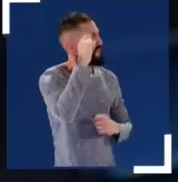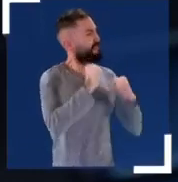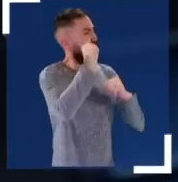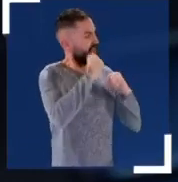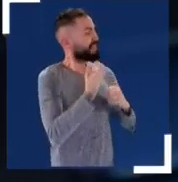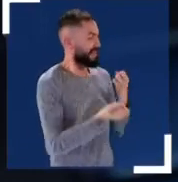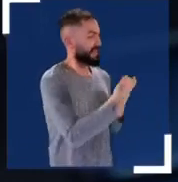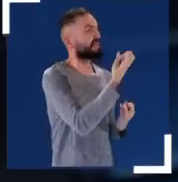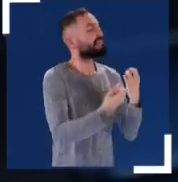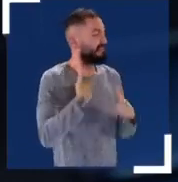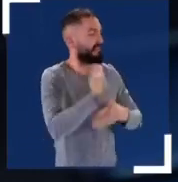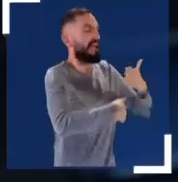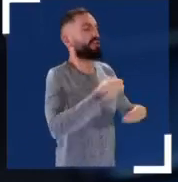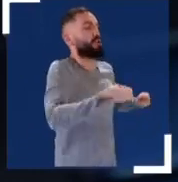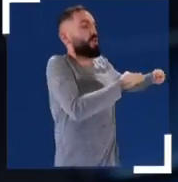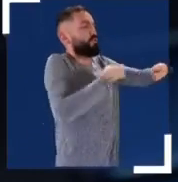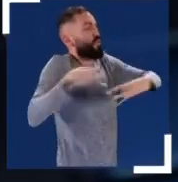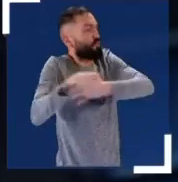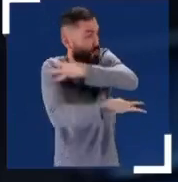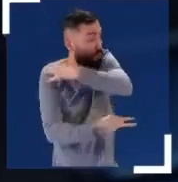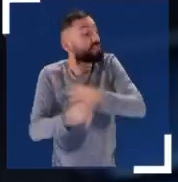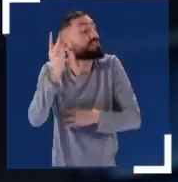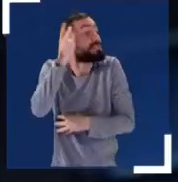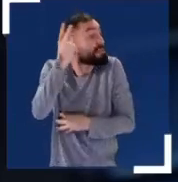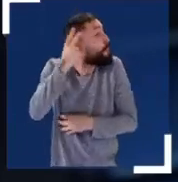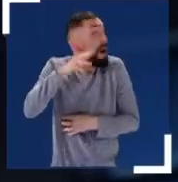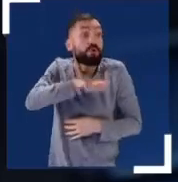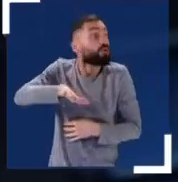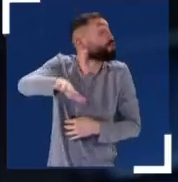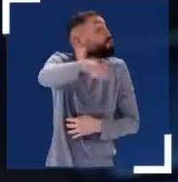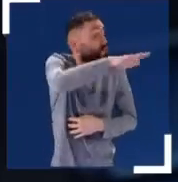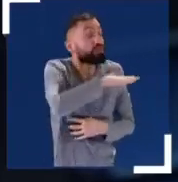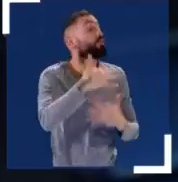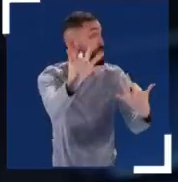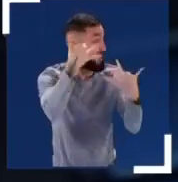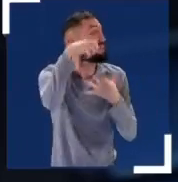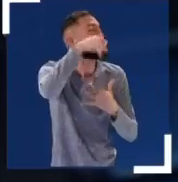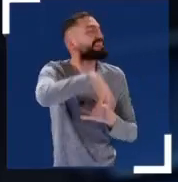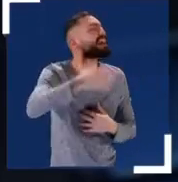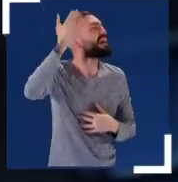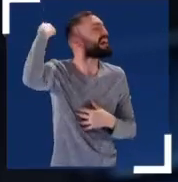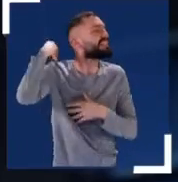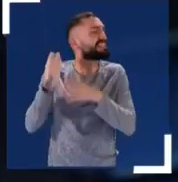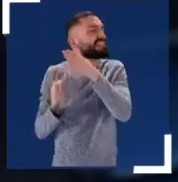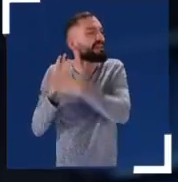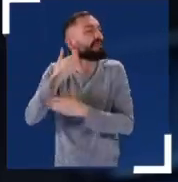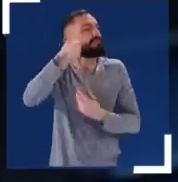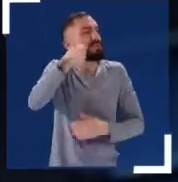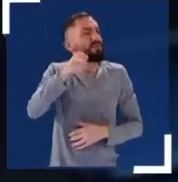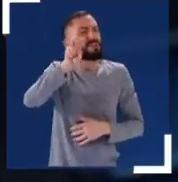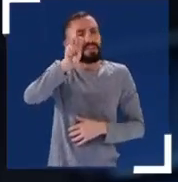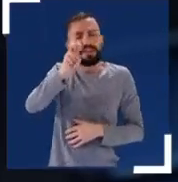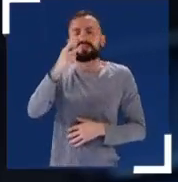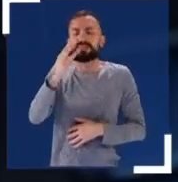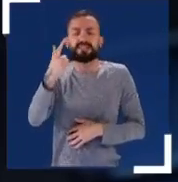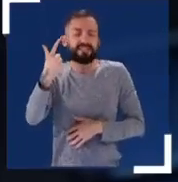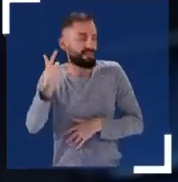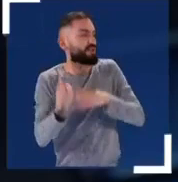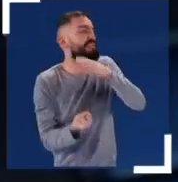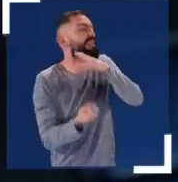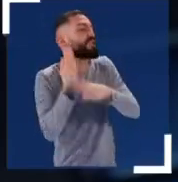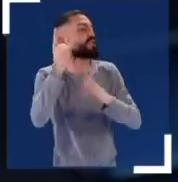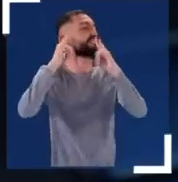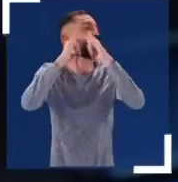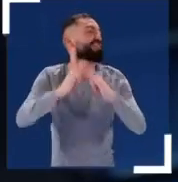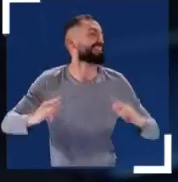inovar. Todo mundo em São Paulo veio com esse espírito desde a fundação, lá em 1532, na minha querida cidade de São Vicente.